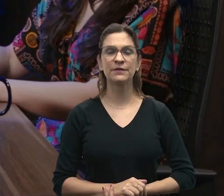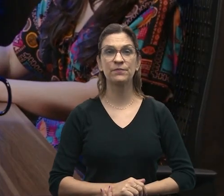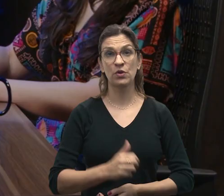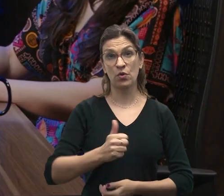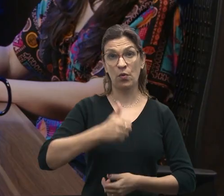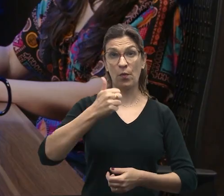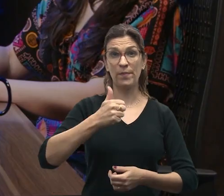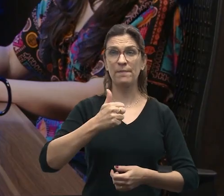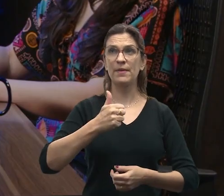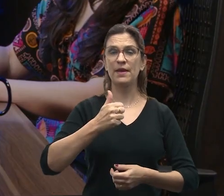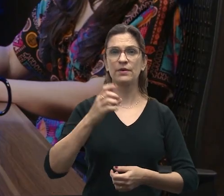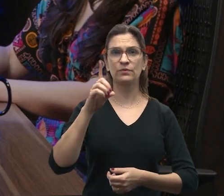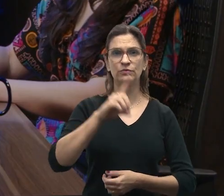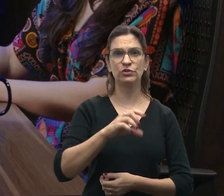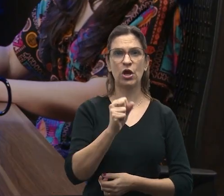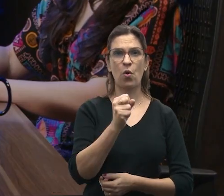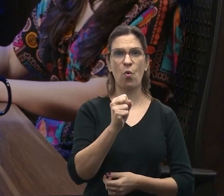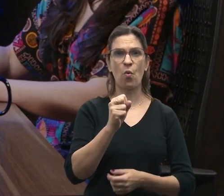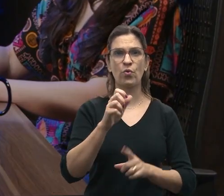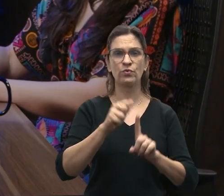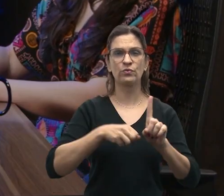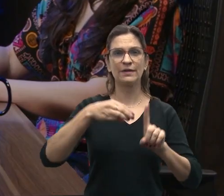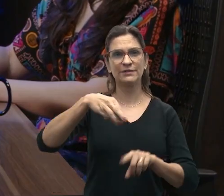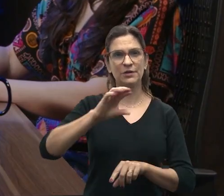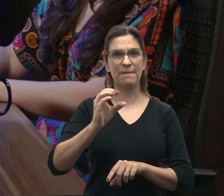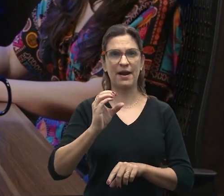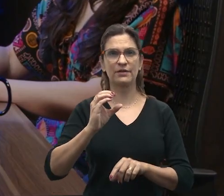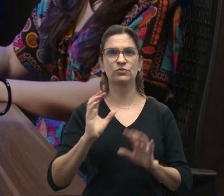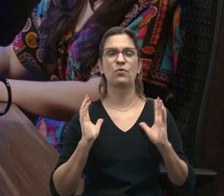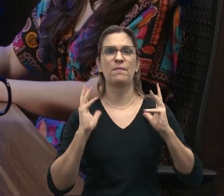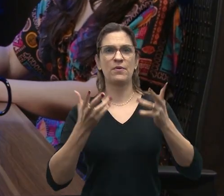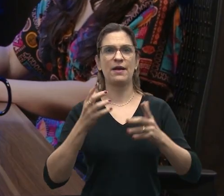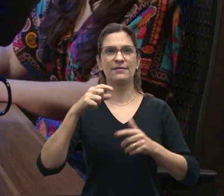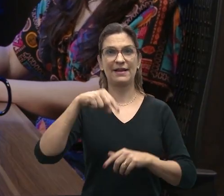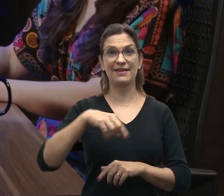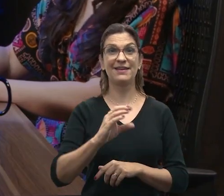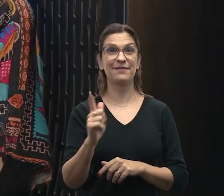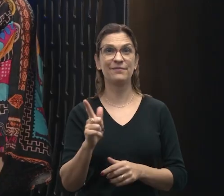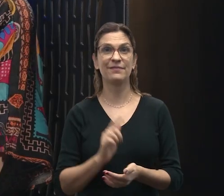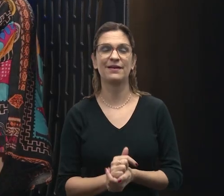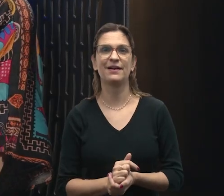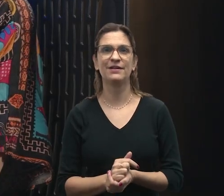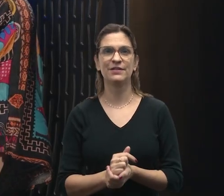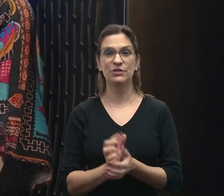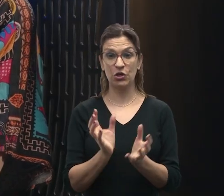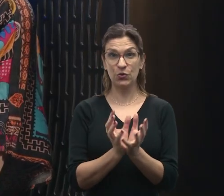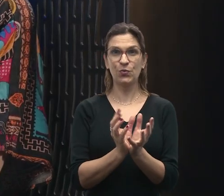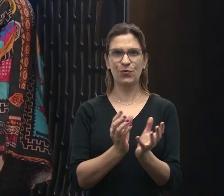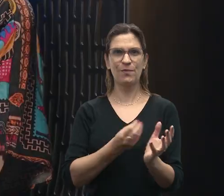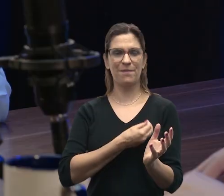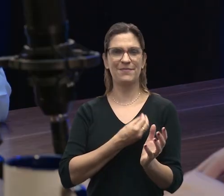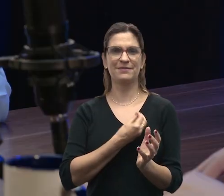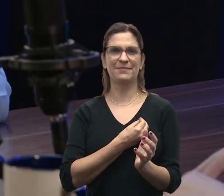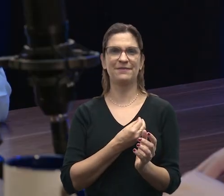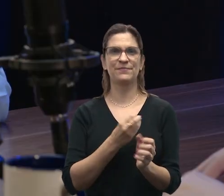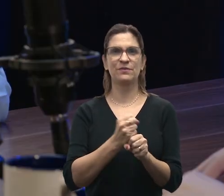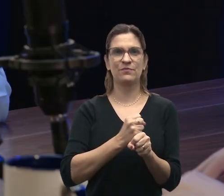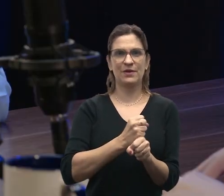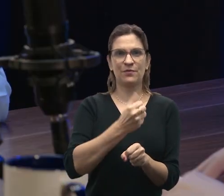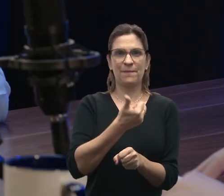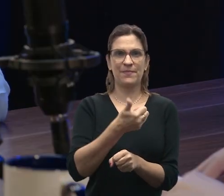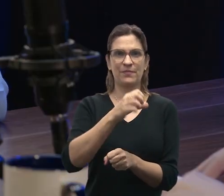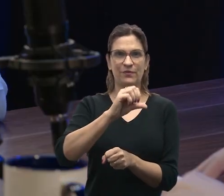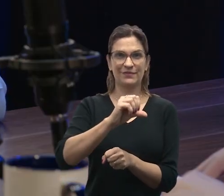de março, comemorado em Campo Grande, foi um grupo que eu participava, que foi em